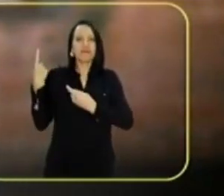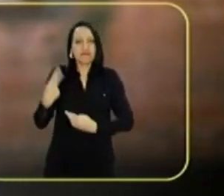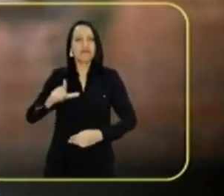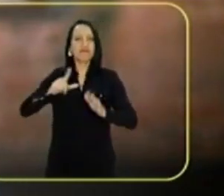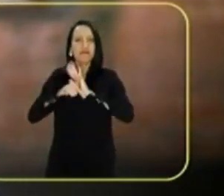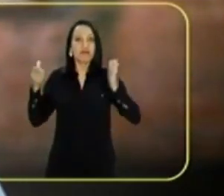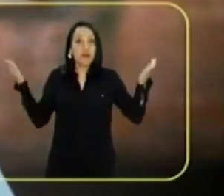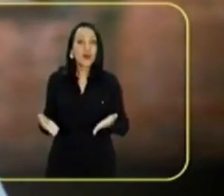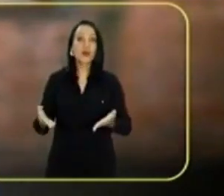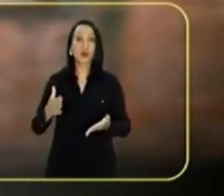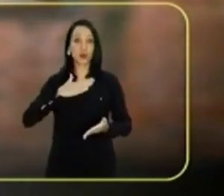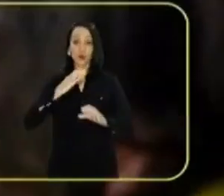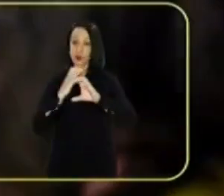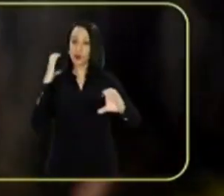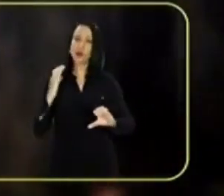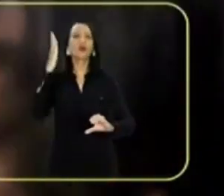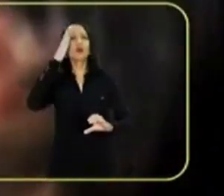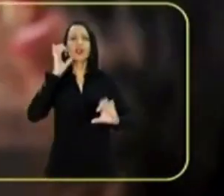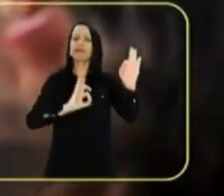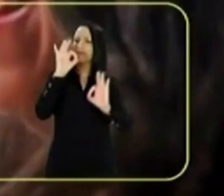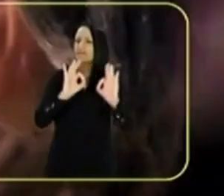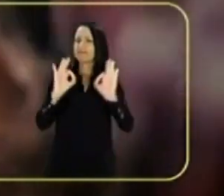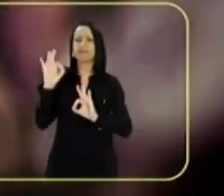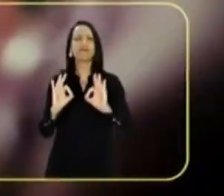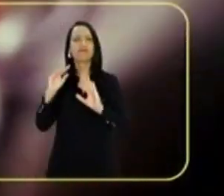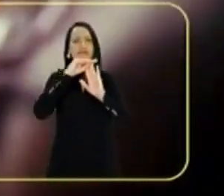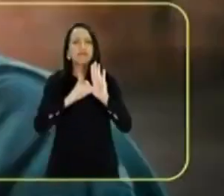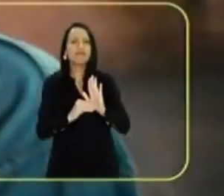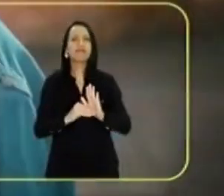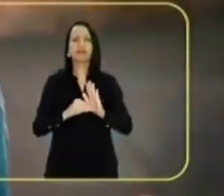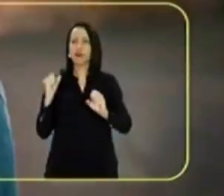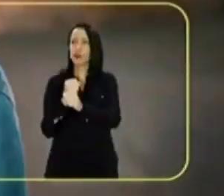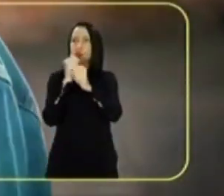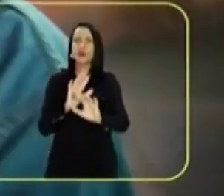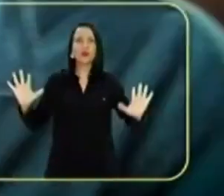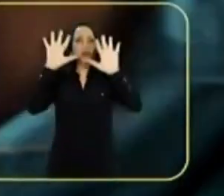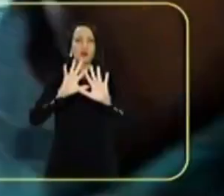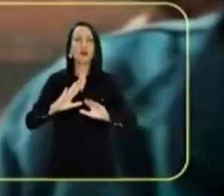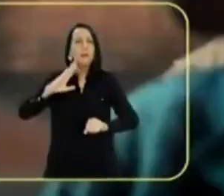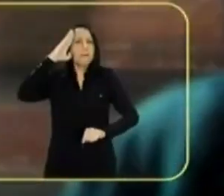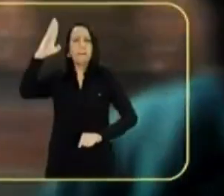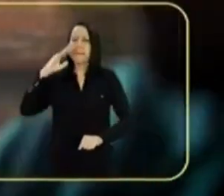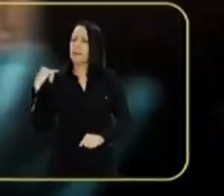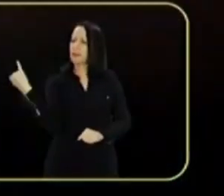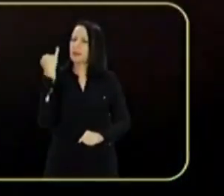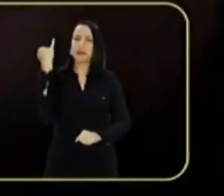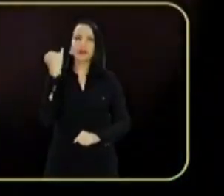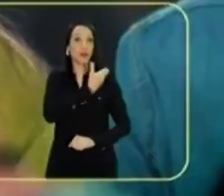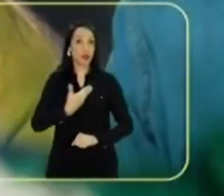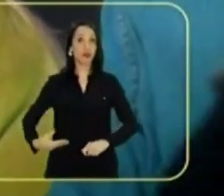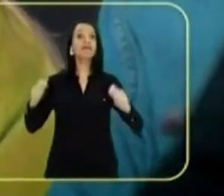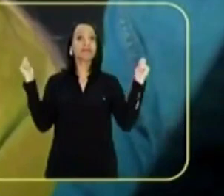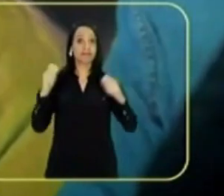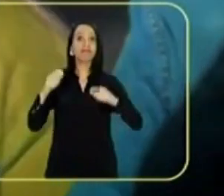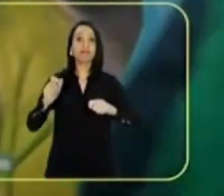assumo com vocês, aqui e agora. Eu sou engenheiro, sei muito de planejar, construir coisas, mas eu também sei que a obra mais importante